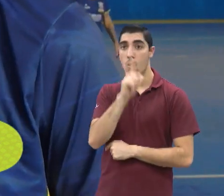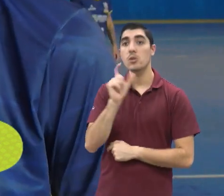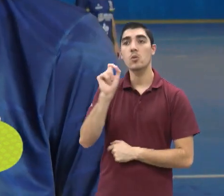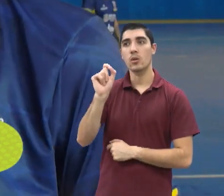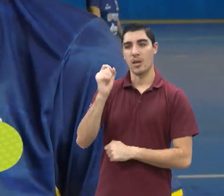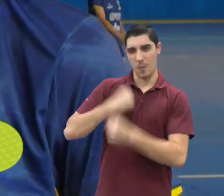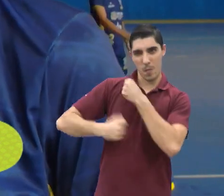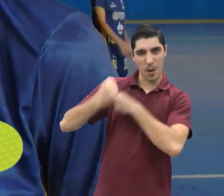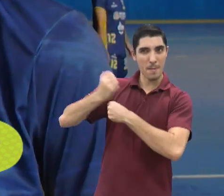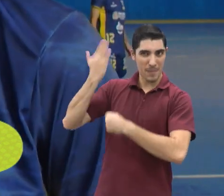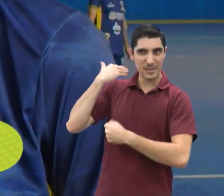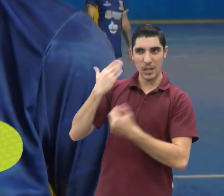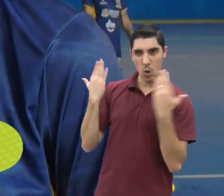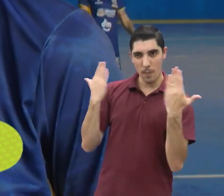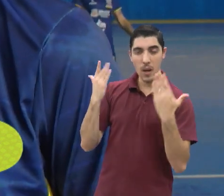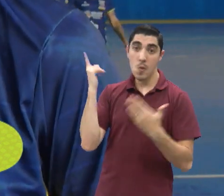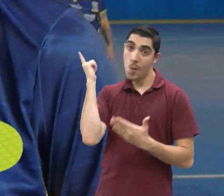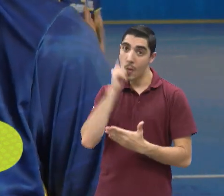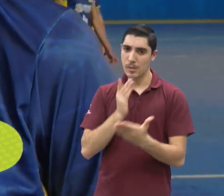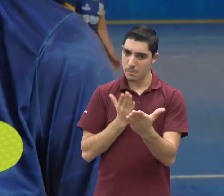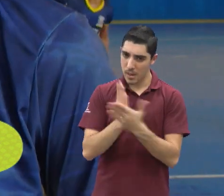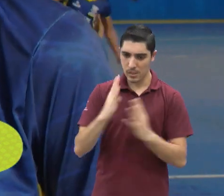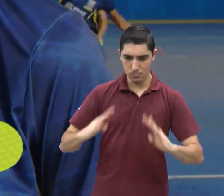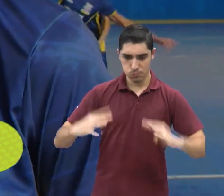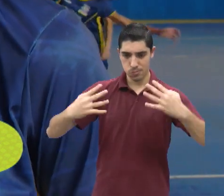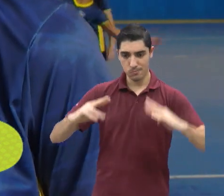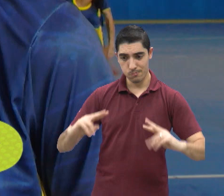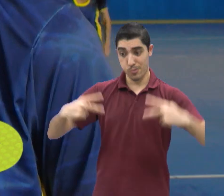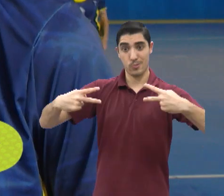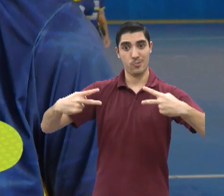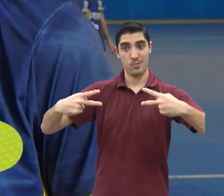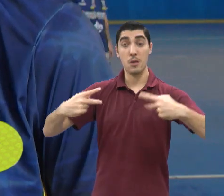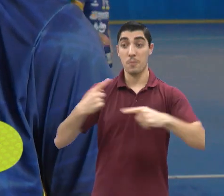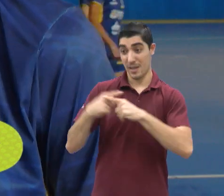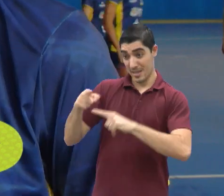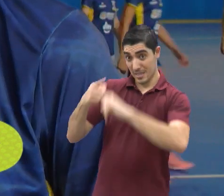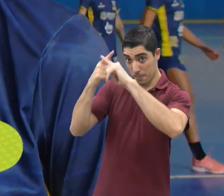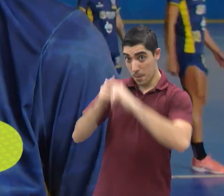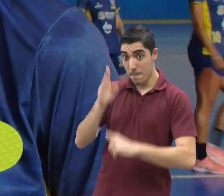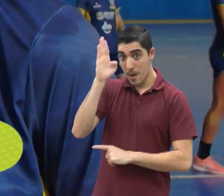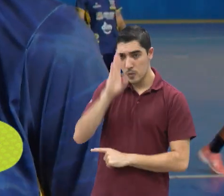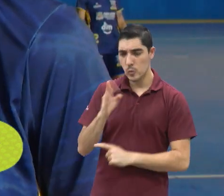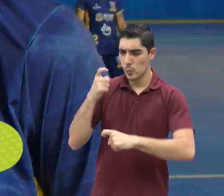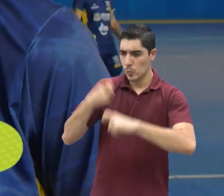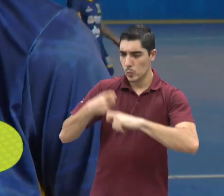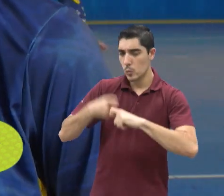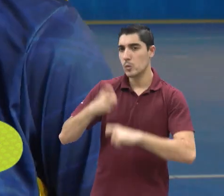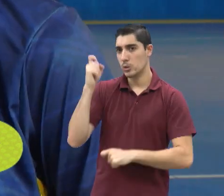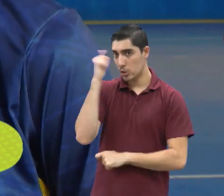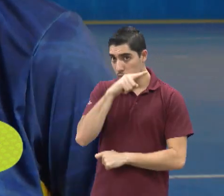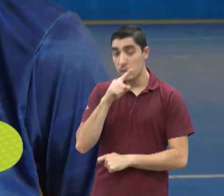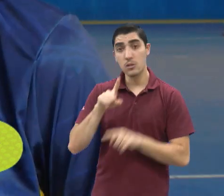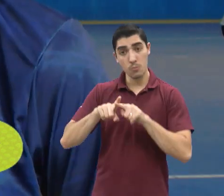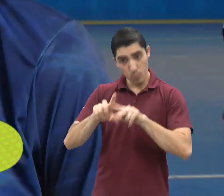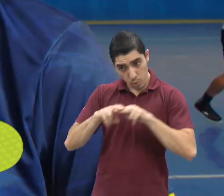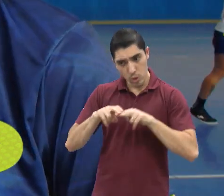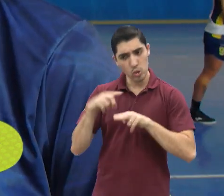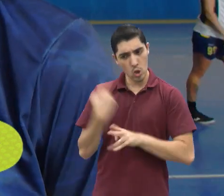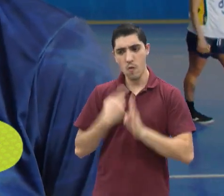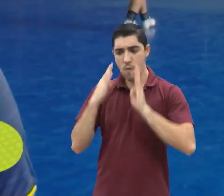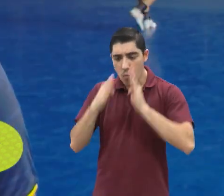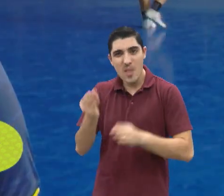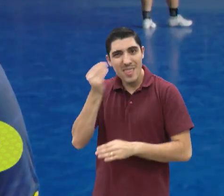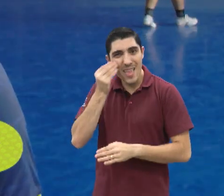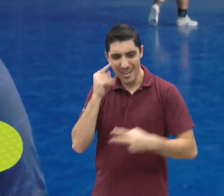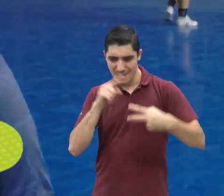passado, chegar entre os 4 do Brasil numa competição igual à Liga, com certeza é o nosso foco e é isso que a gente vai buscar nesses 2 jogos contra a